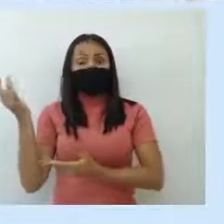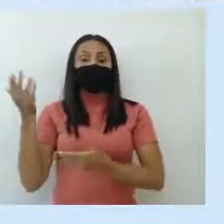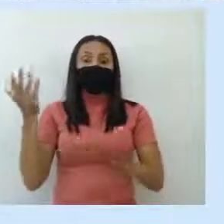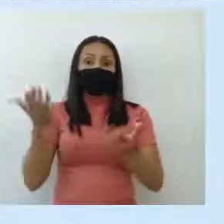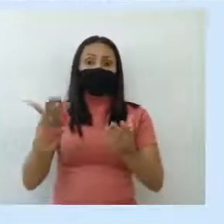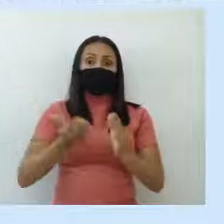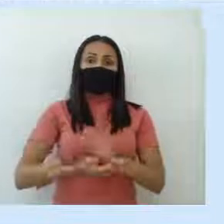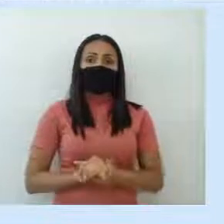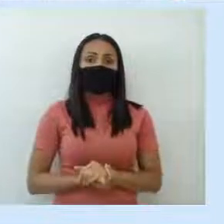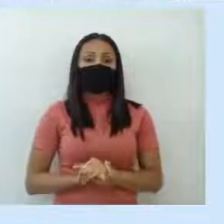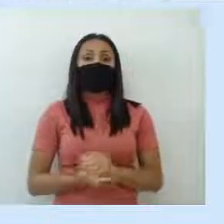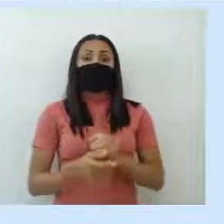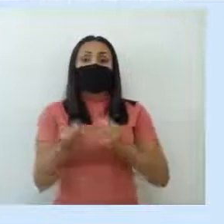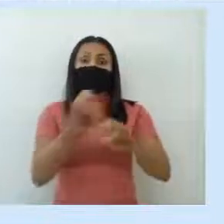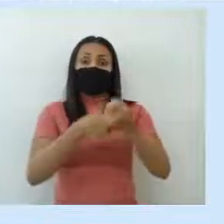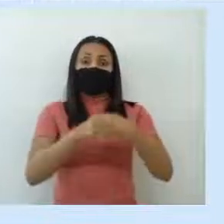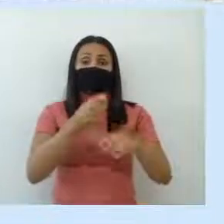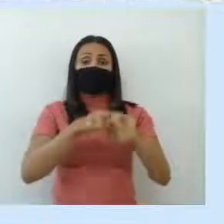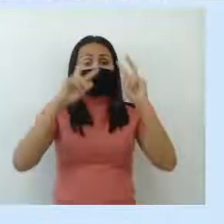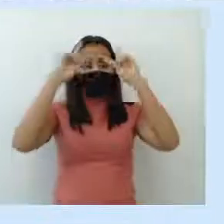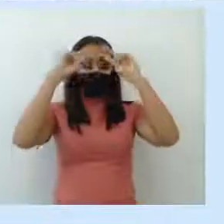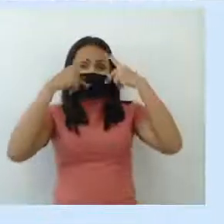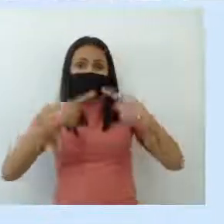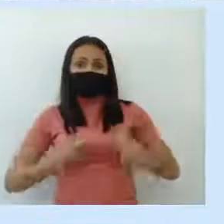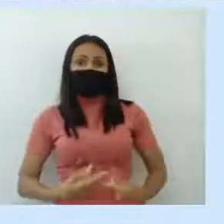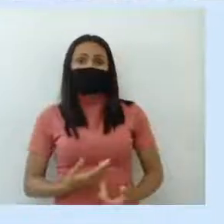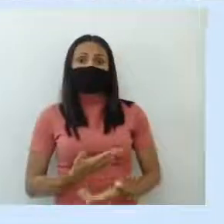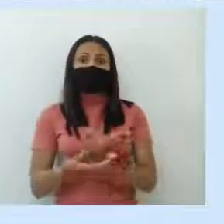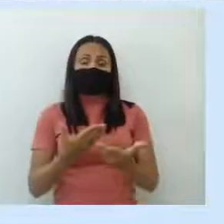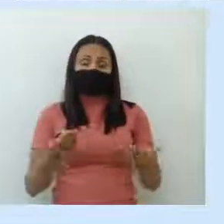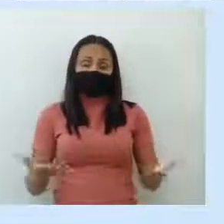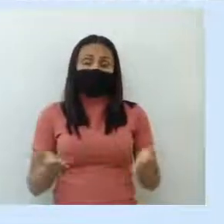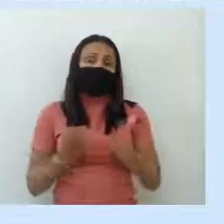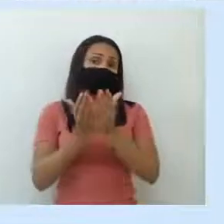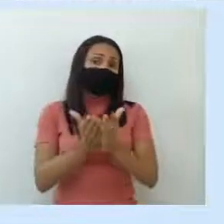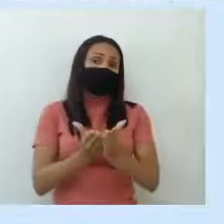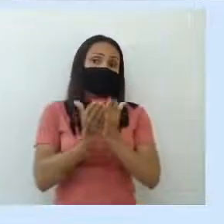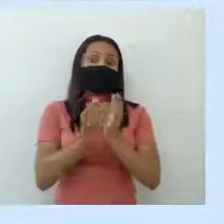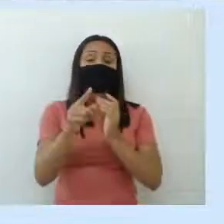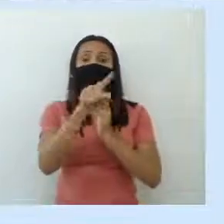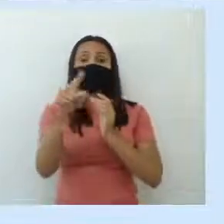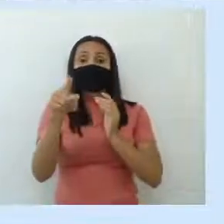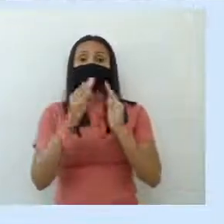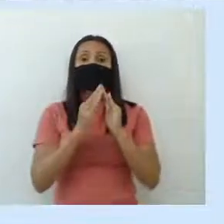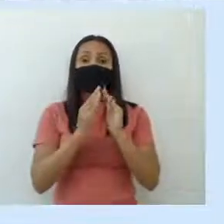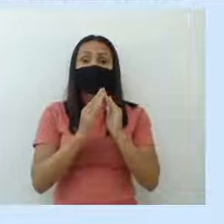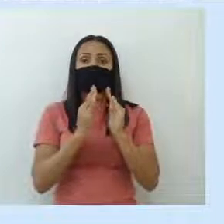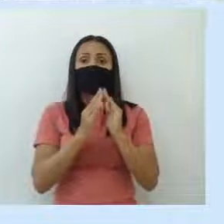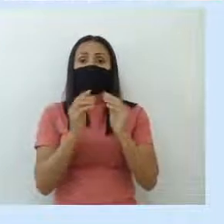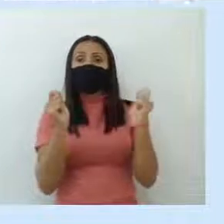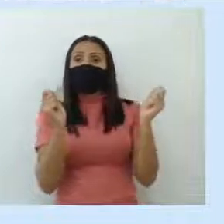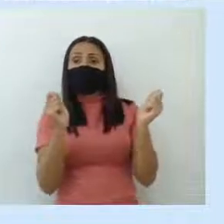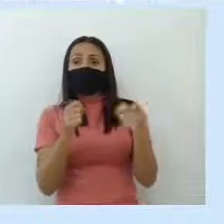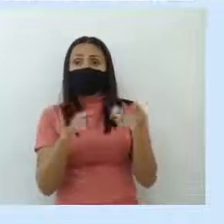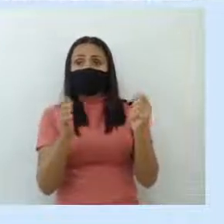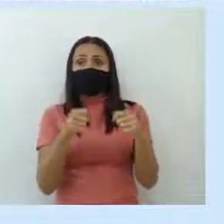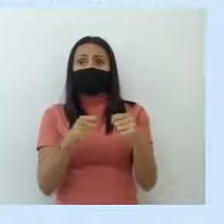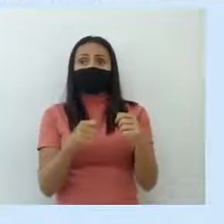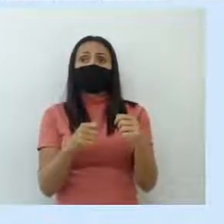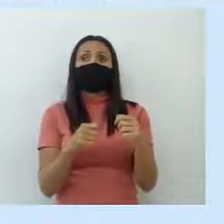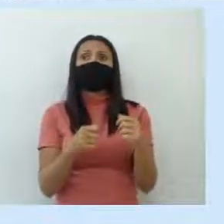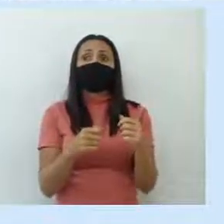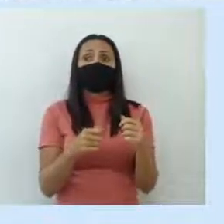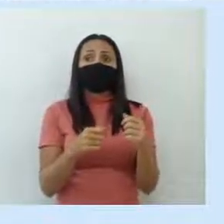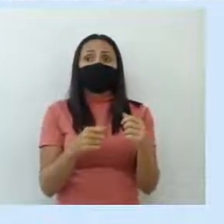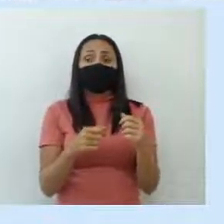Escravos, Mercadoria Humana Atravessa o Atlântico. Então, vocês que estão em casa poderão, na realidade, na íntegra,